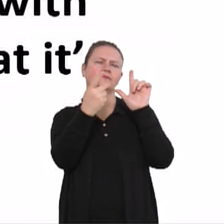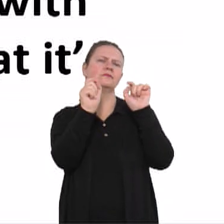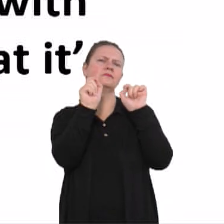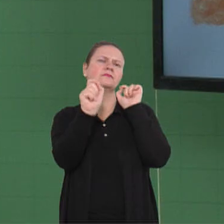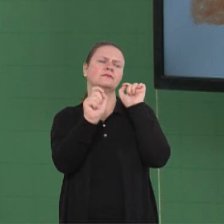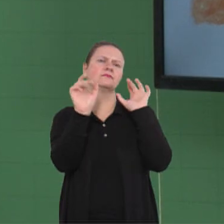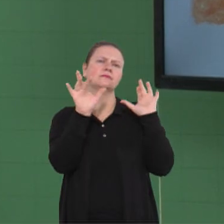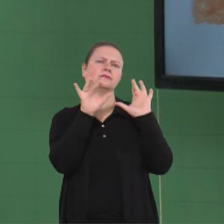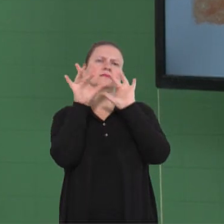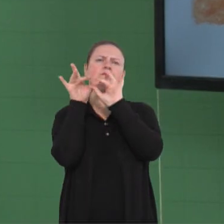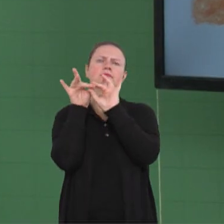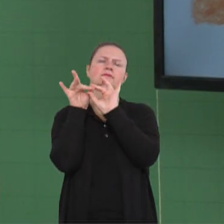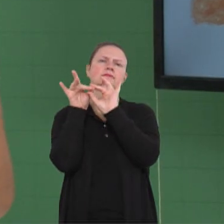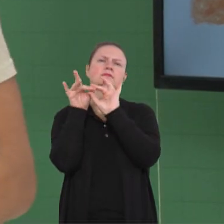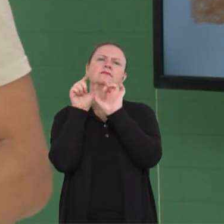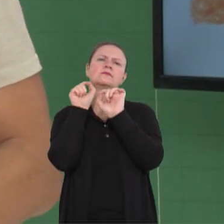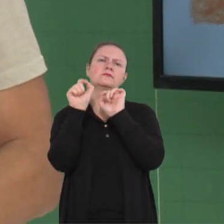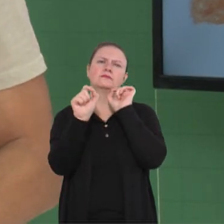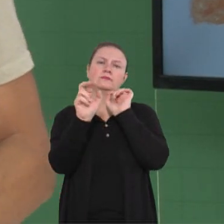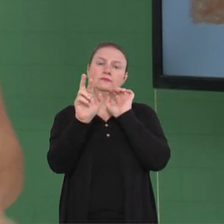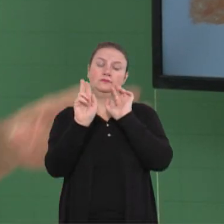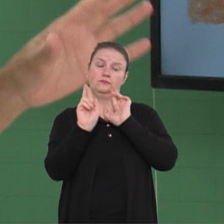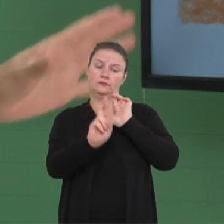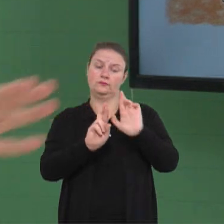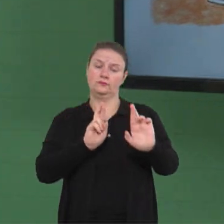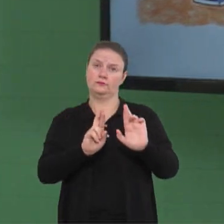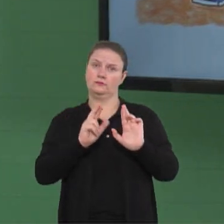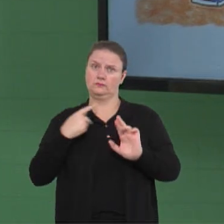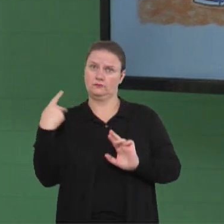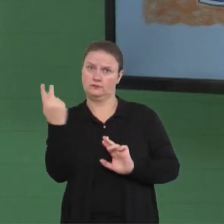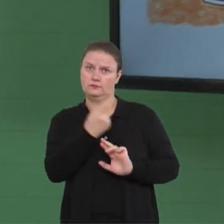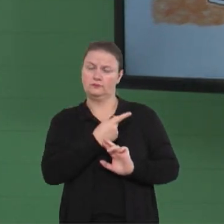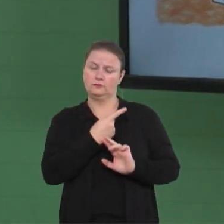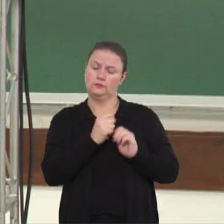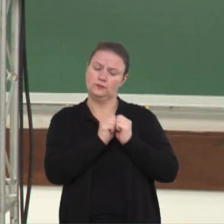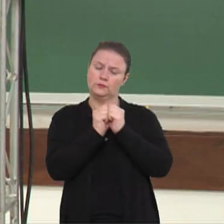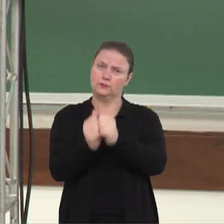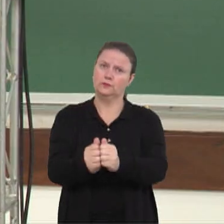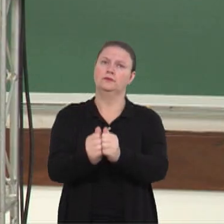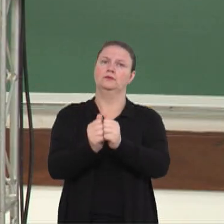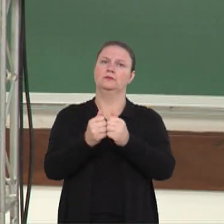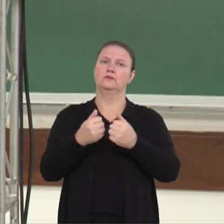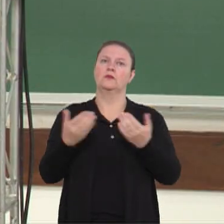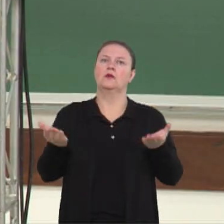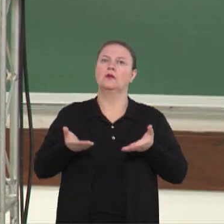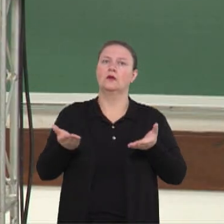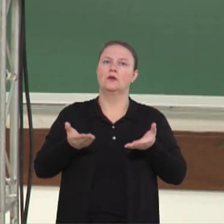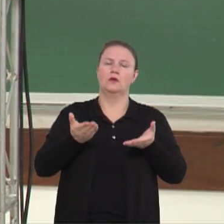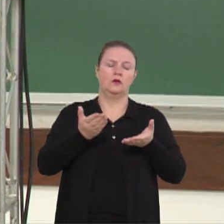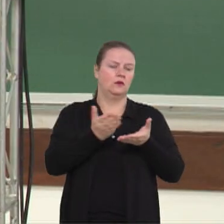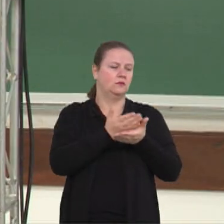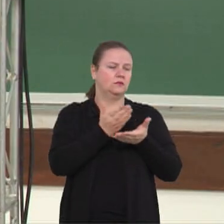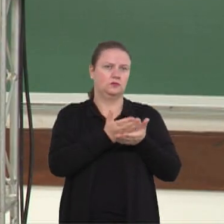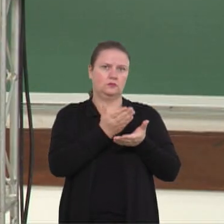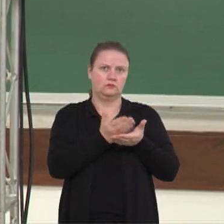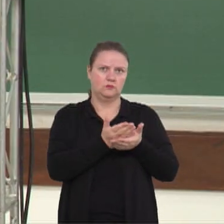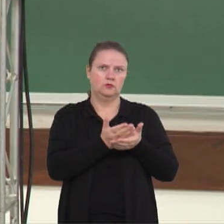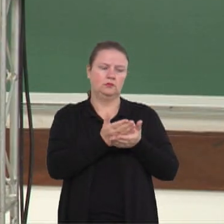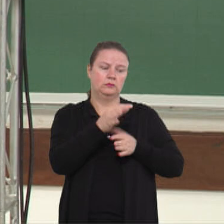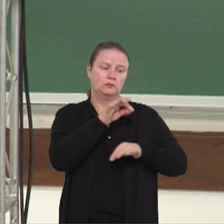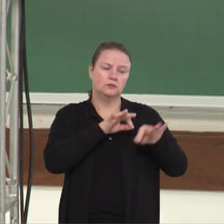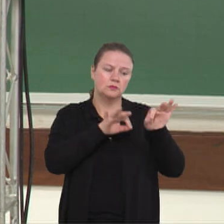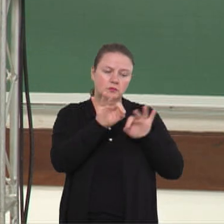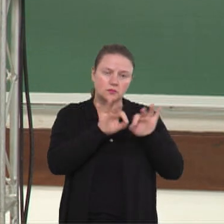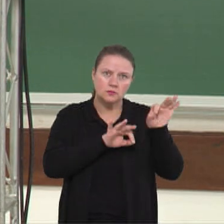e vamos responder juntos essas perguntas aqui tá ok então nesse momento deixe no caderno lápis tudo certinho aí